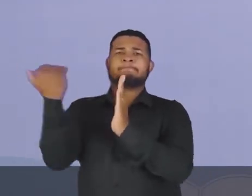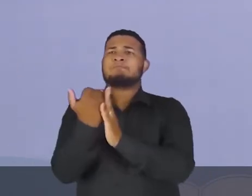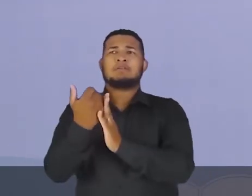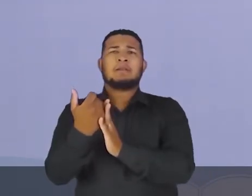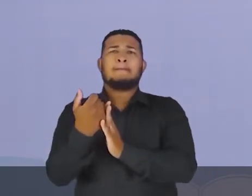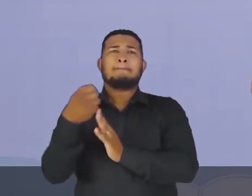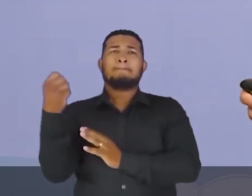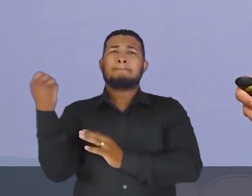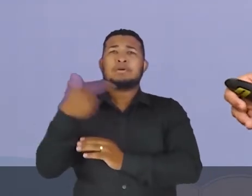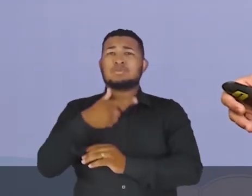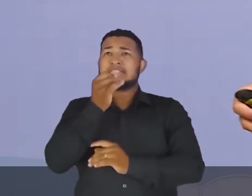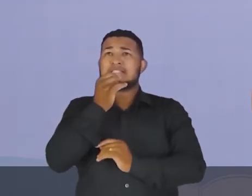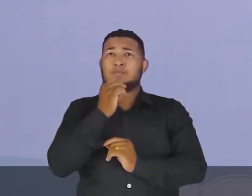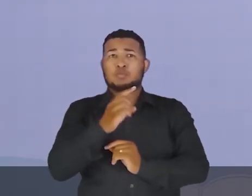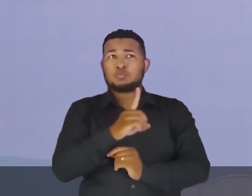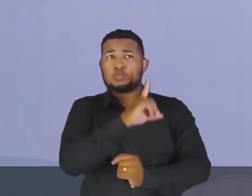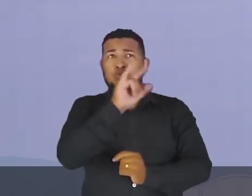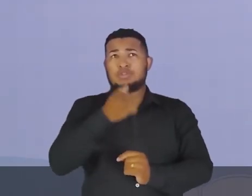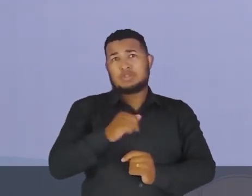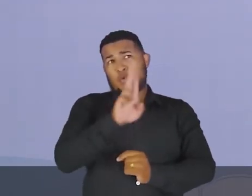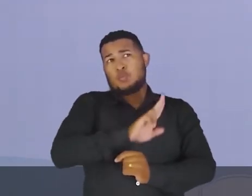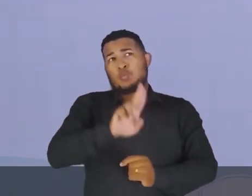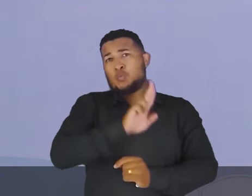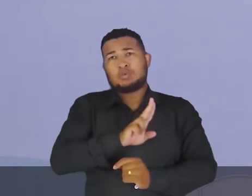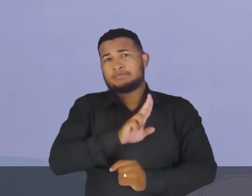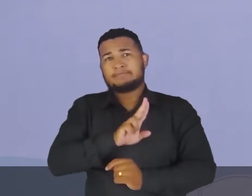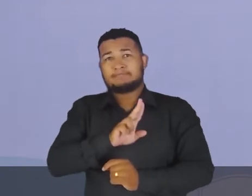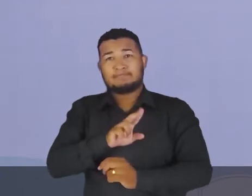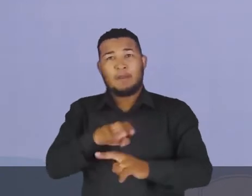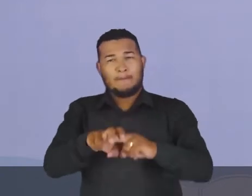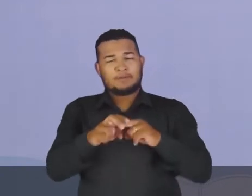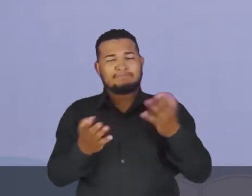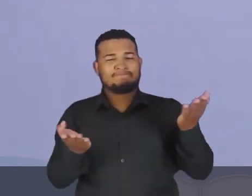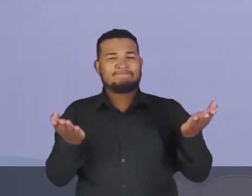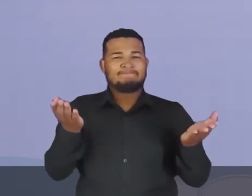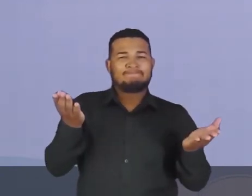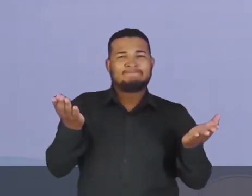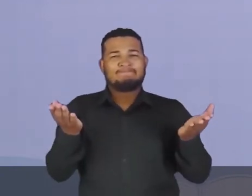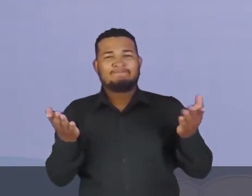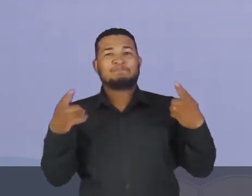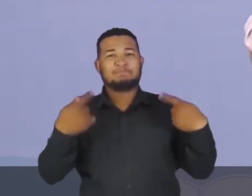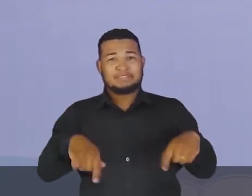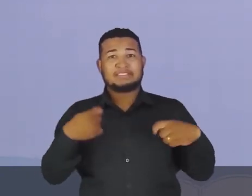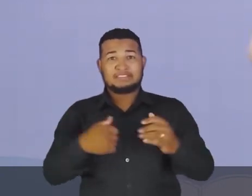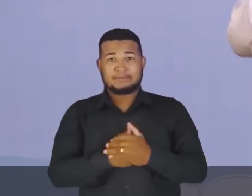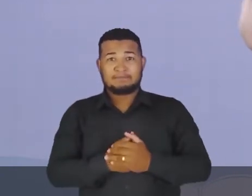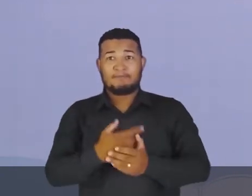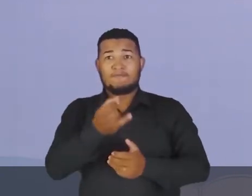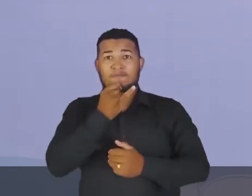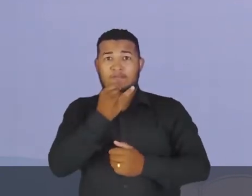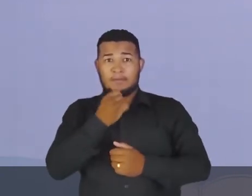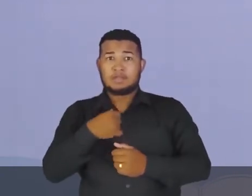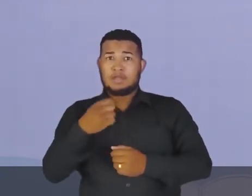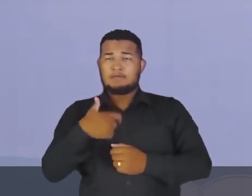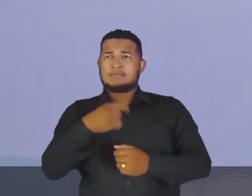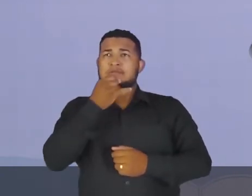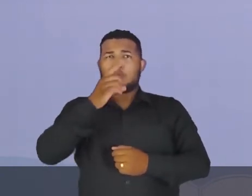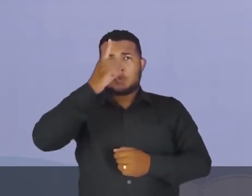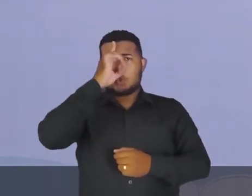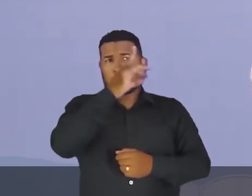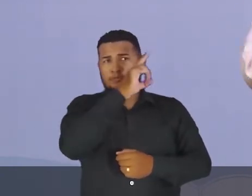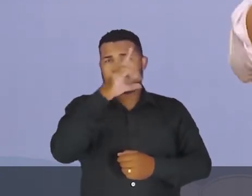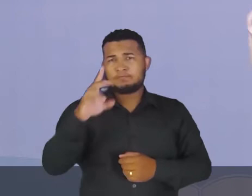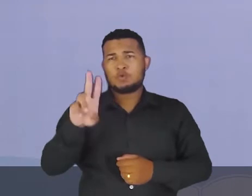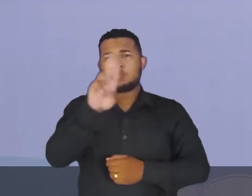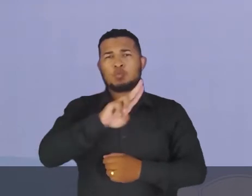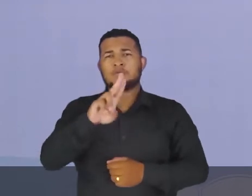você geralmente gasta durante o dia. Então, é esse balanço que você tem que entender, que você na sua rotina diária,